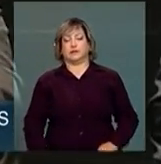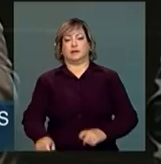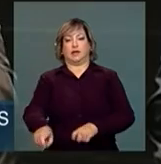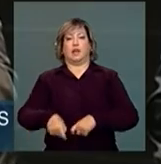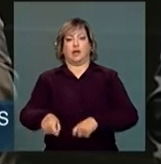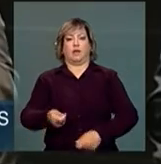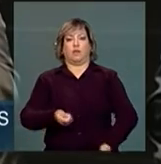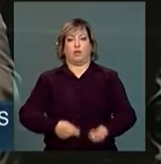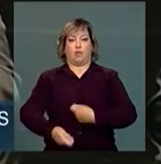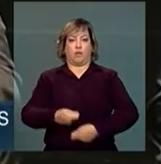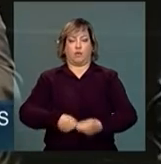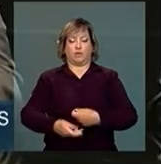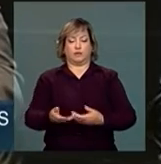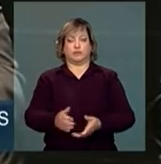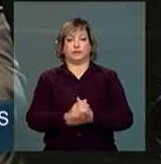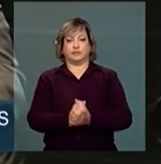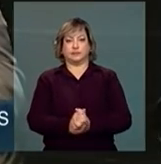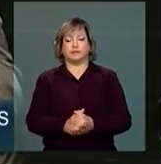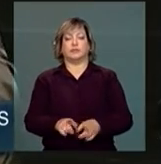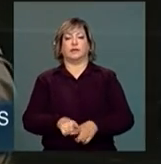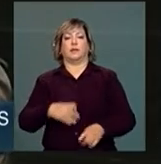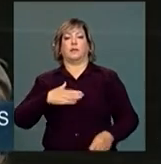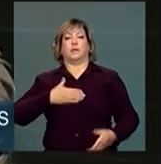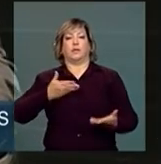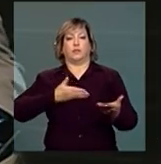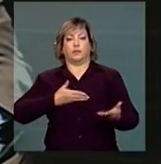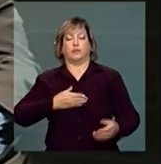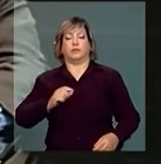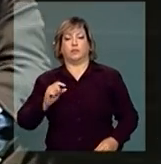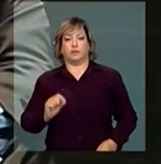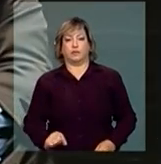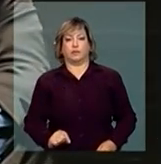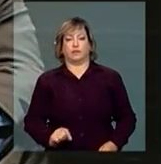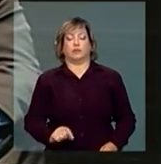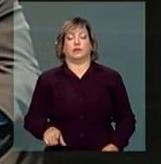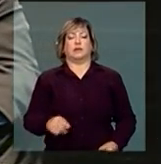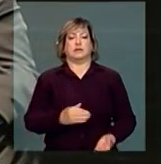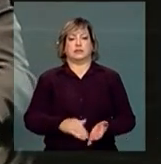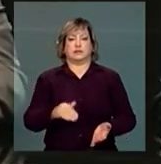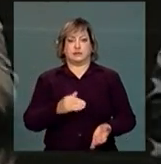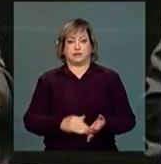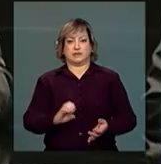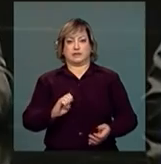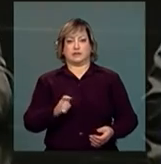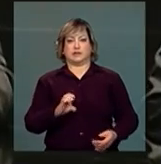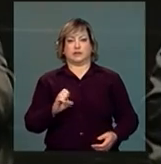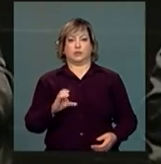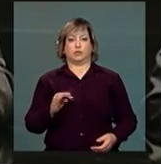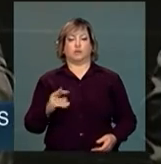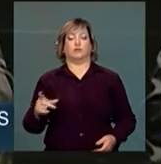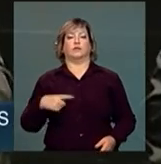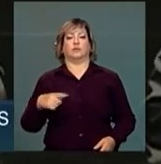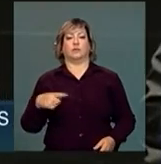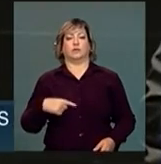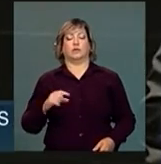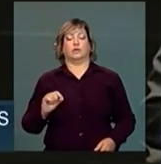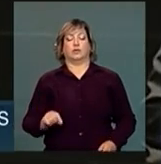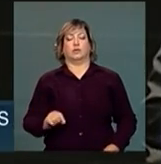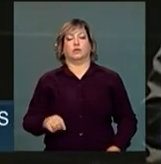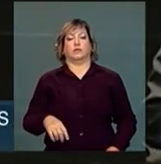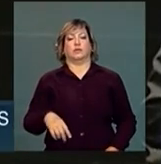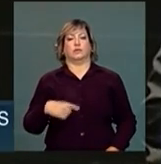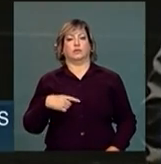Dias, ao meu companheiro Laudemir Miller, secretário-executivo do Ministério do Desenvolvimento Agrário, Dr.